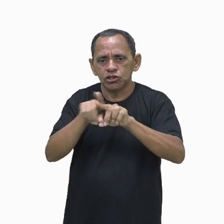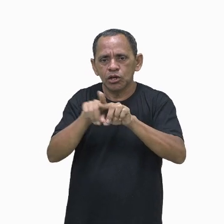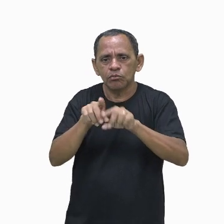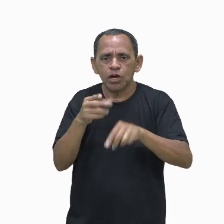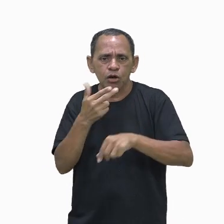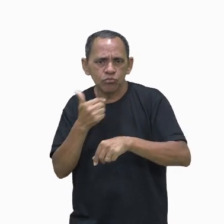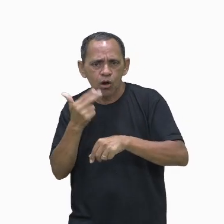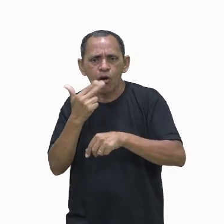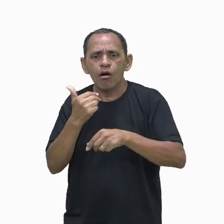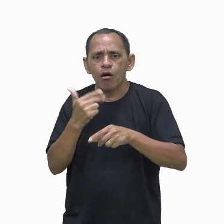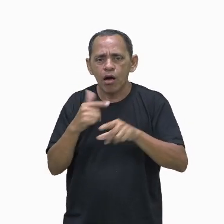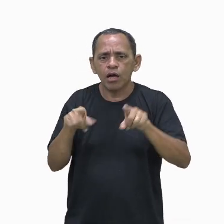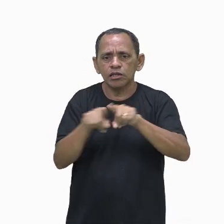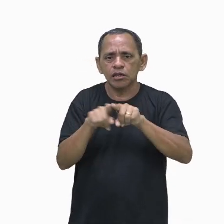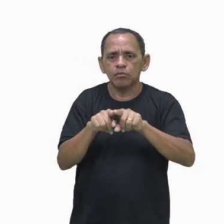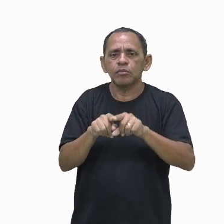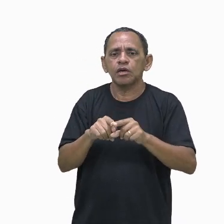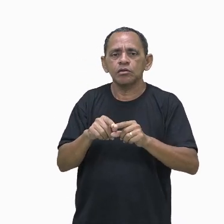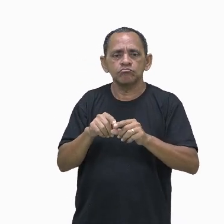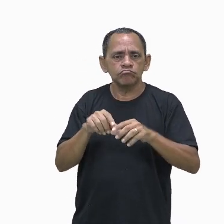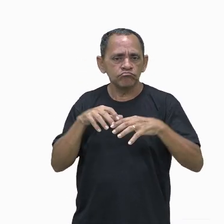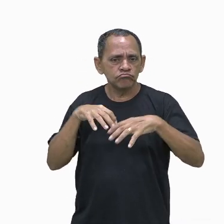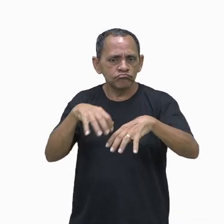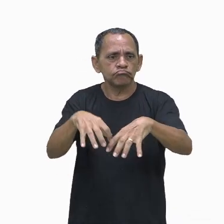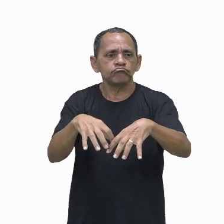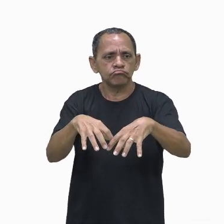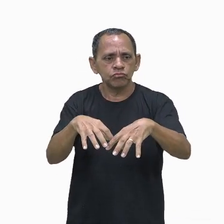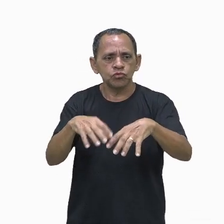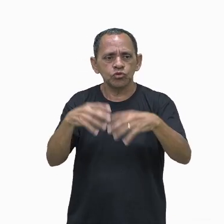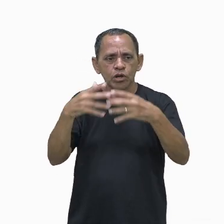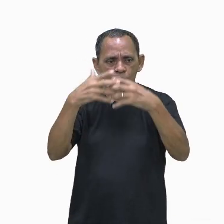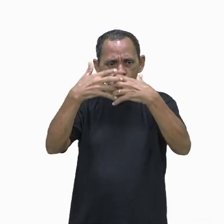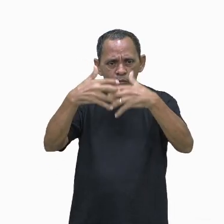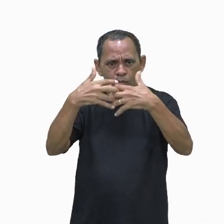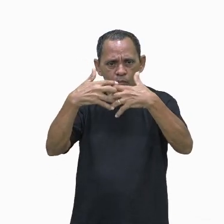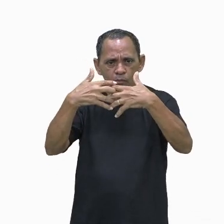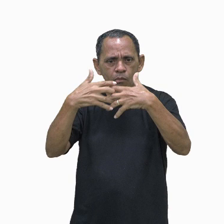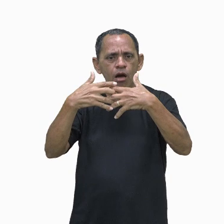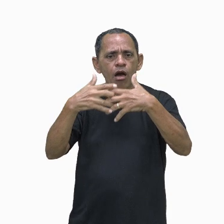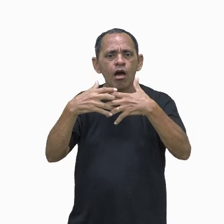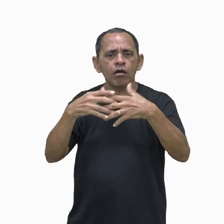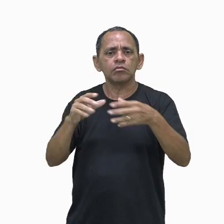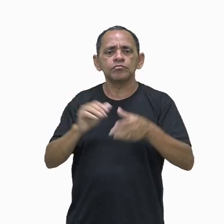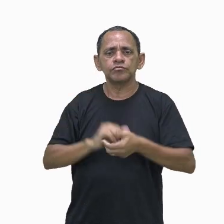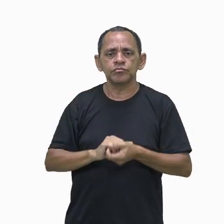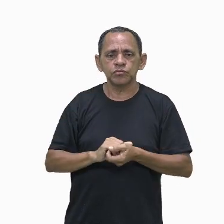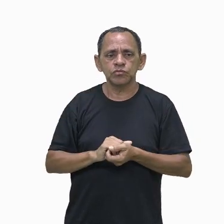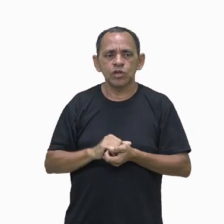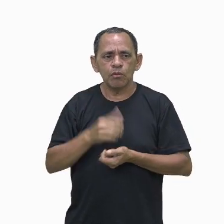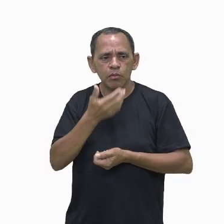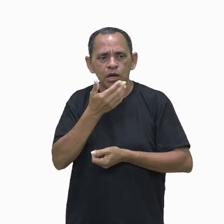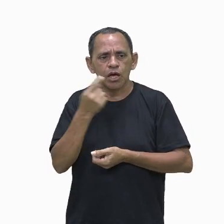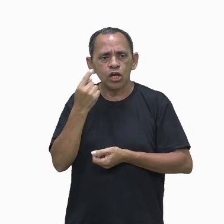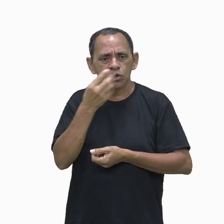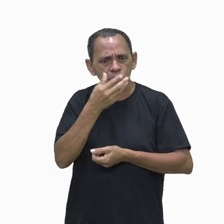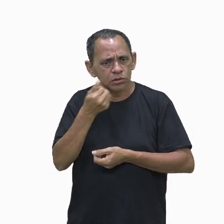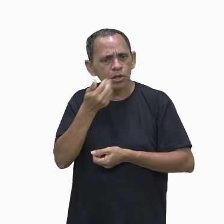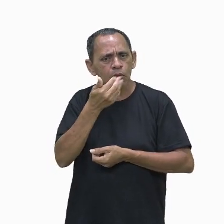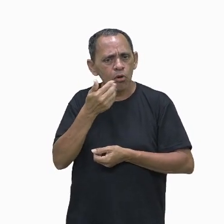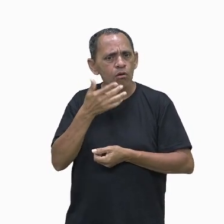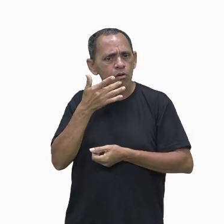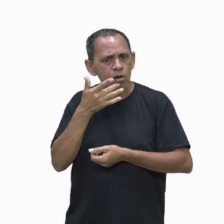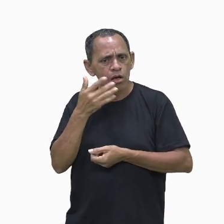condução dos impulsos nervosos, melhoram o sabor e a textura dos alimentos e podem